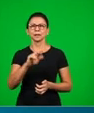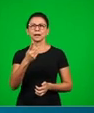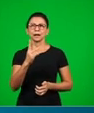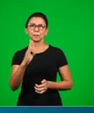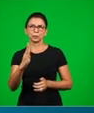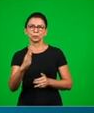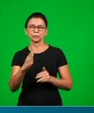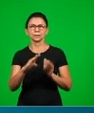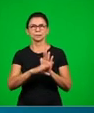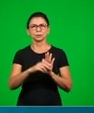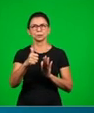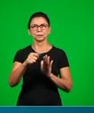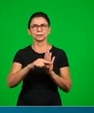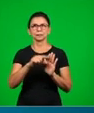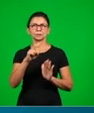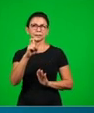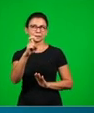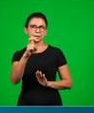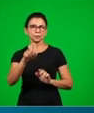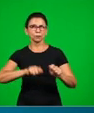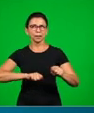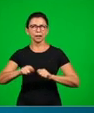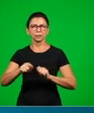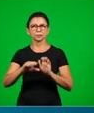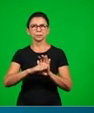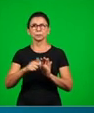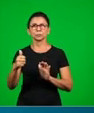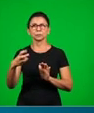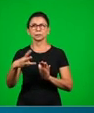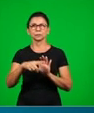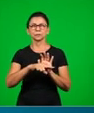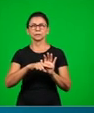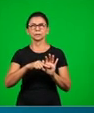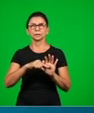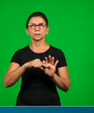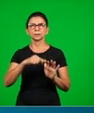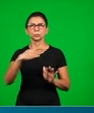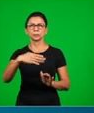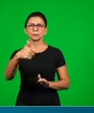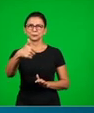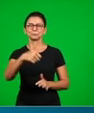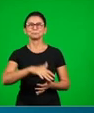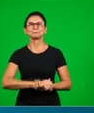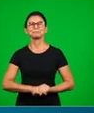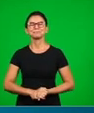são equivalentes e tratam da mesma posição, do